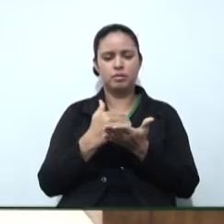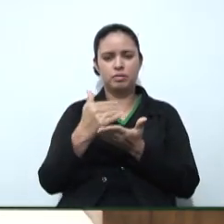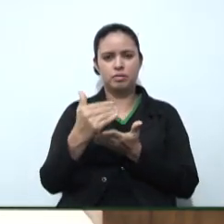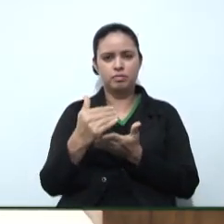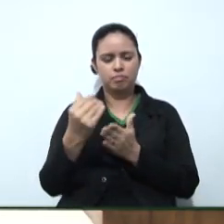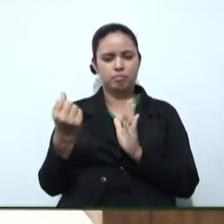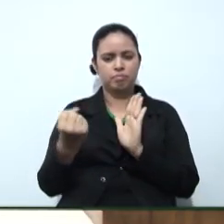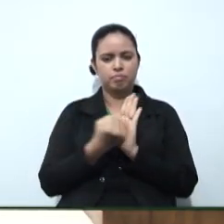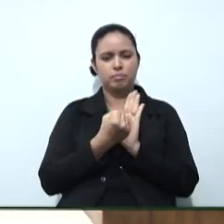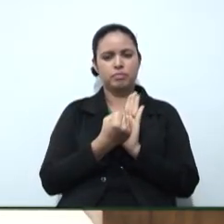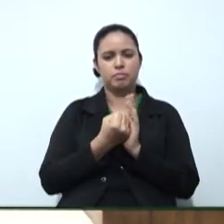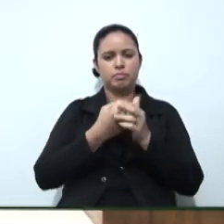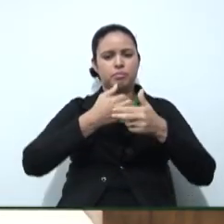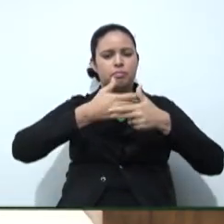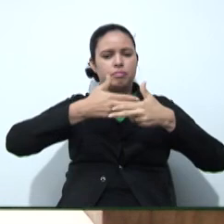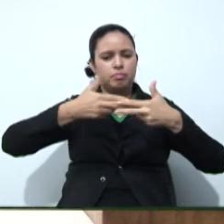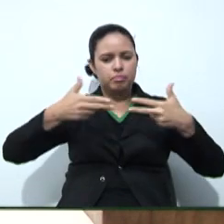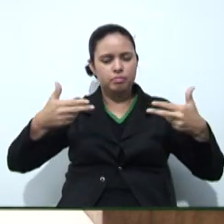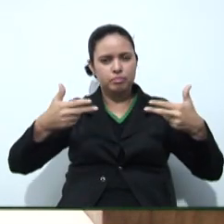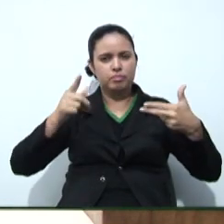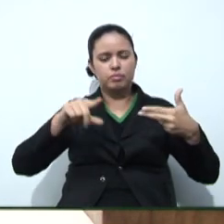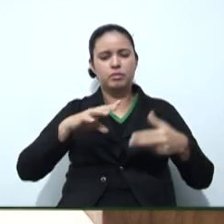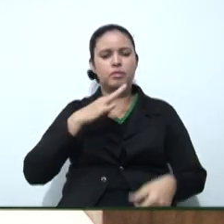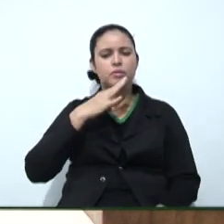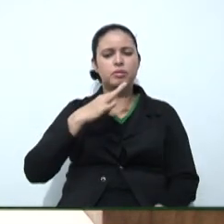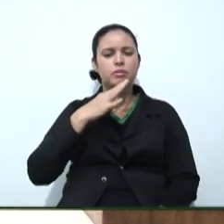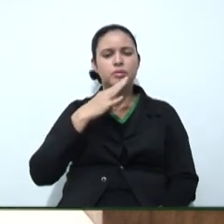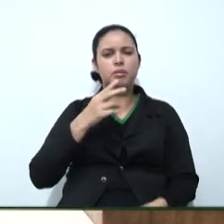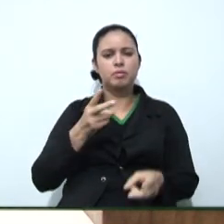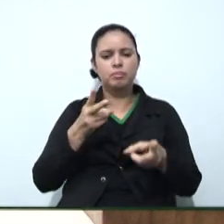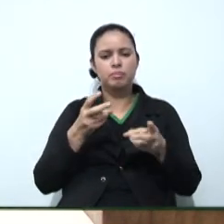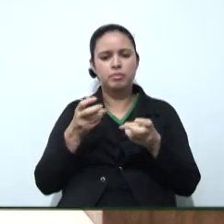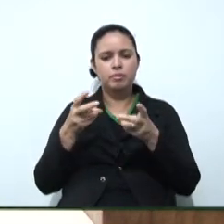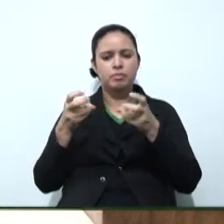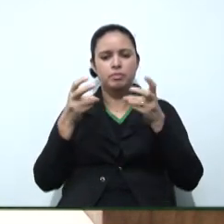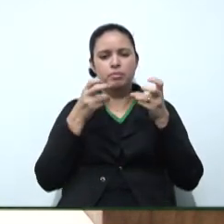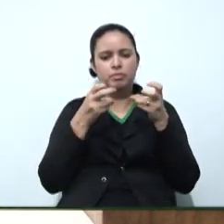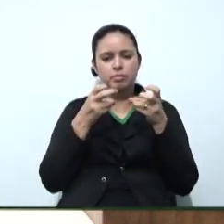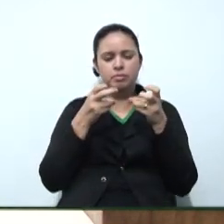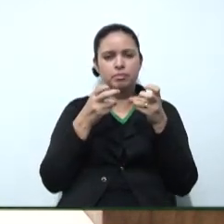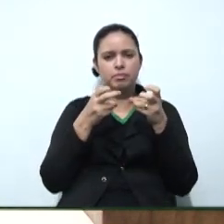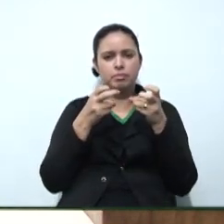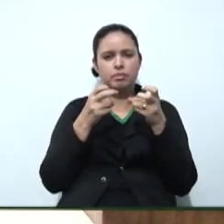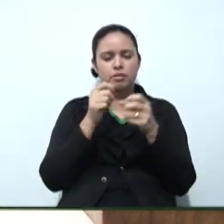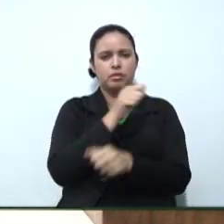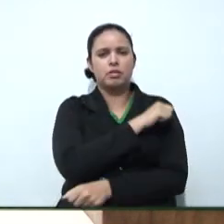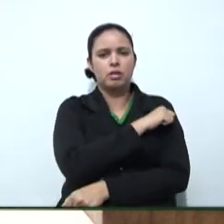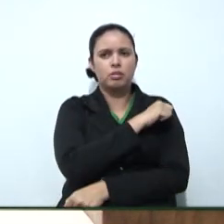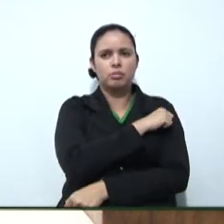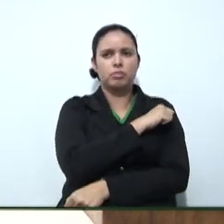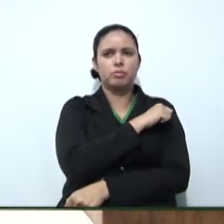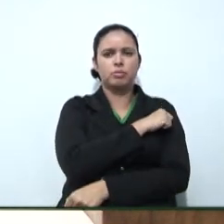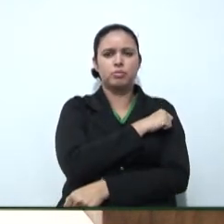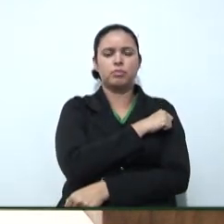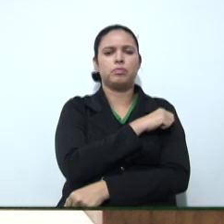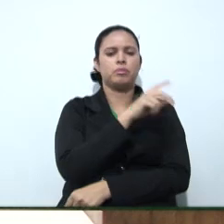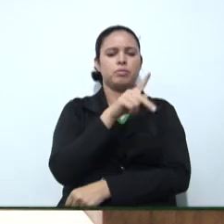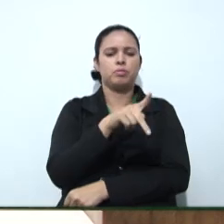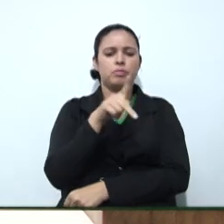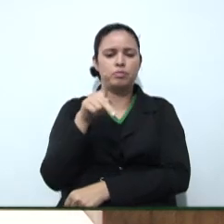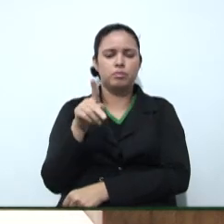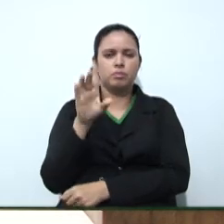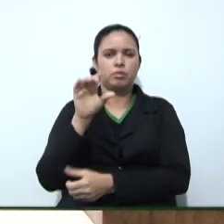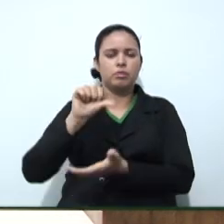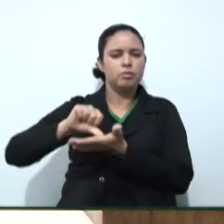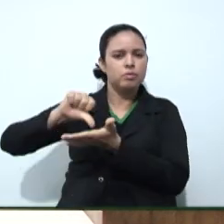consolidar vários conhecimentos. Nós temos percebido que os alunos, os professores, não é, que estão nos